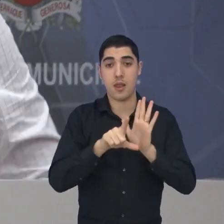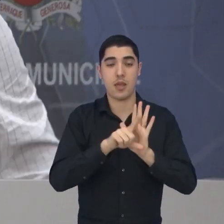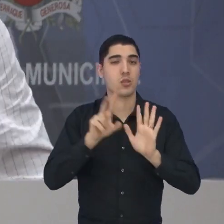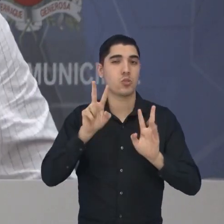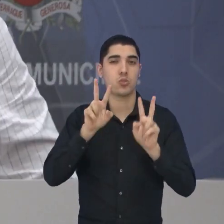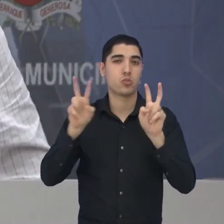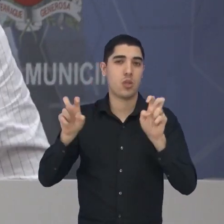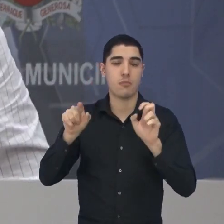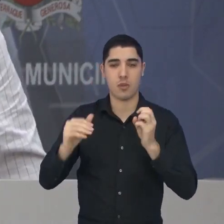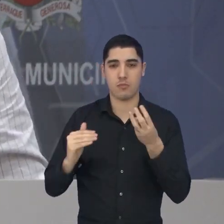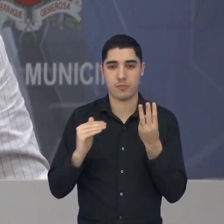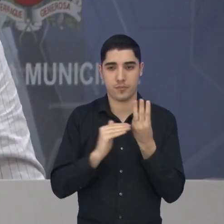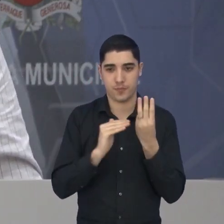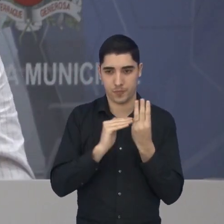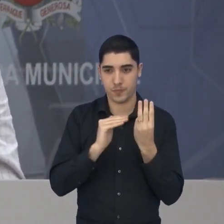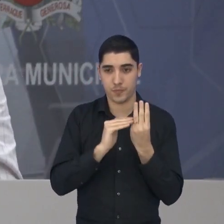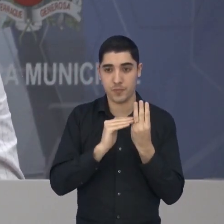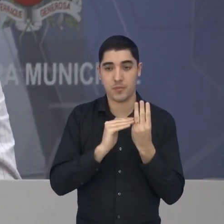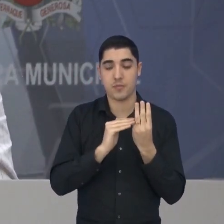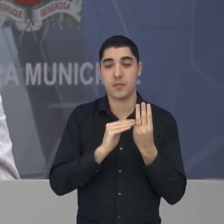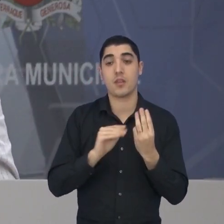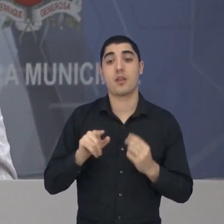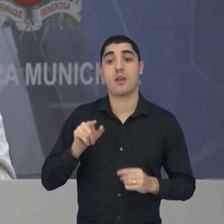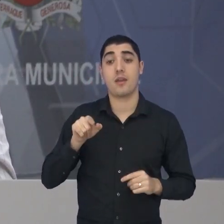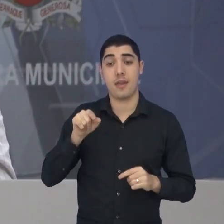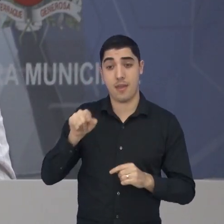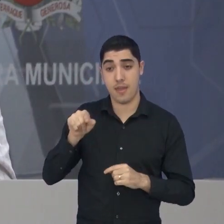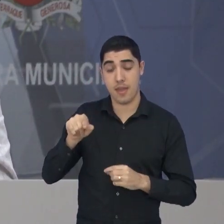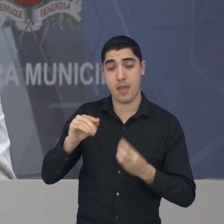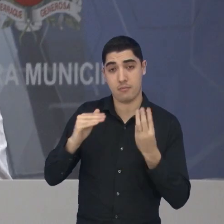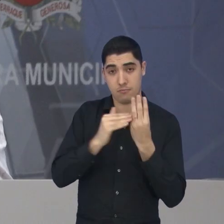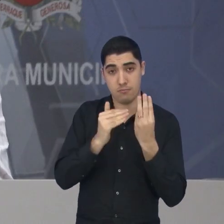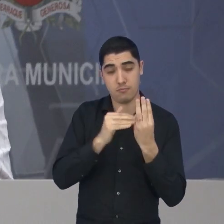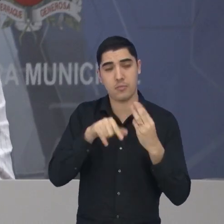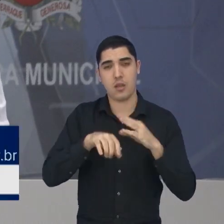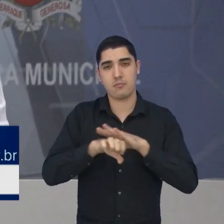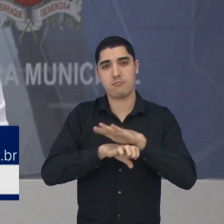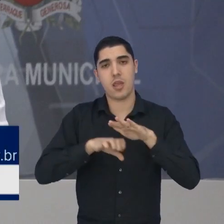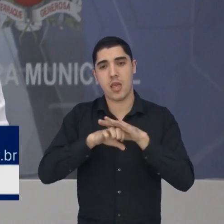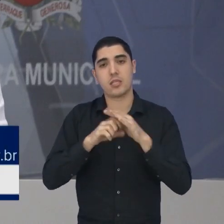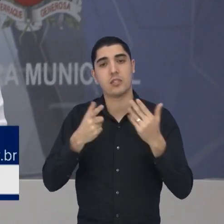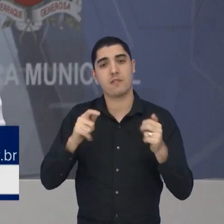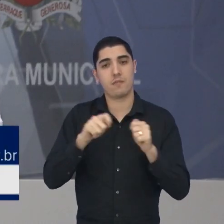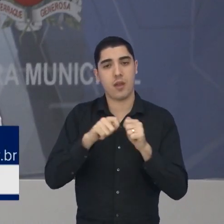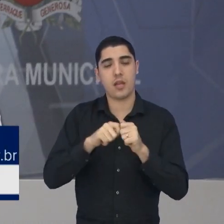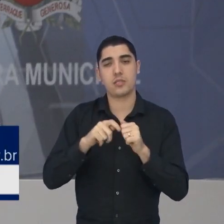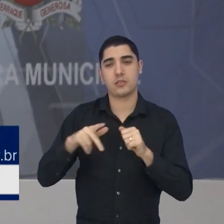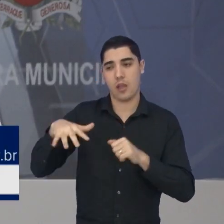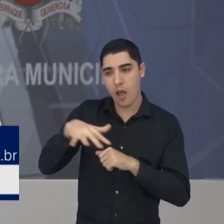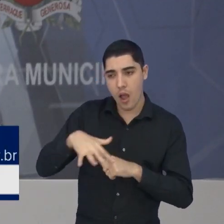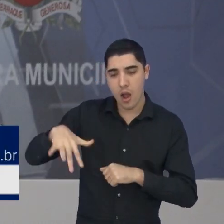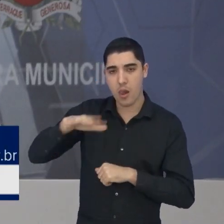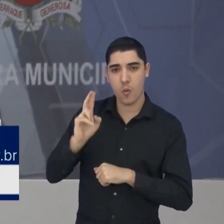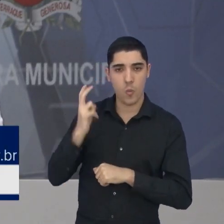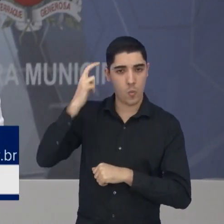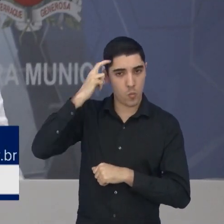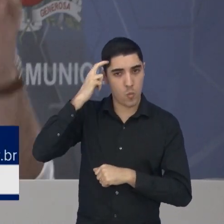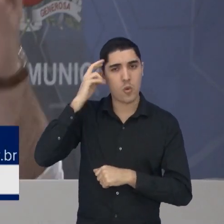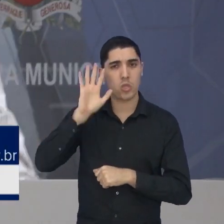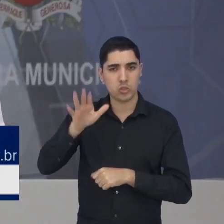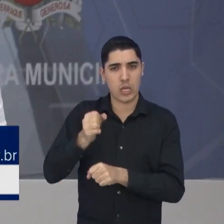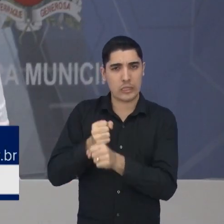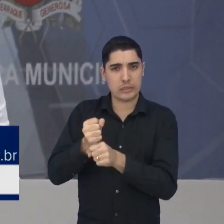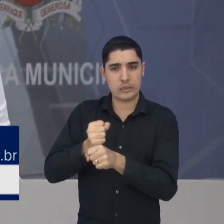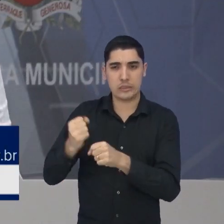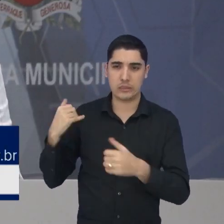Fundação Cultural Cassiano Ricardo, uma autarquia que gere aí os recursos da cultura há muitos anos,